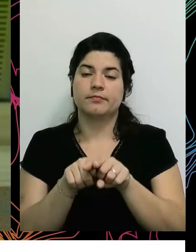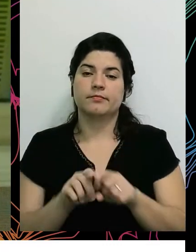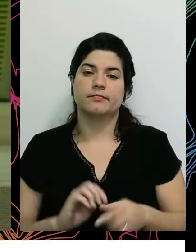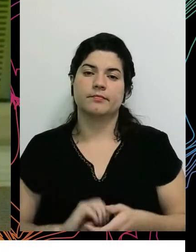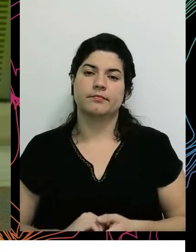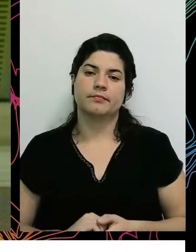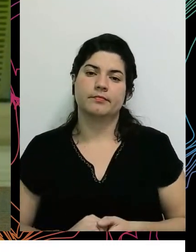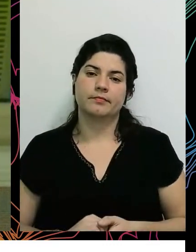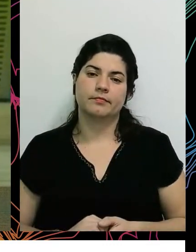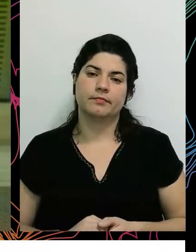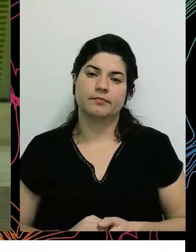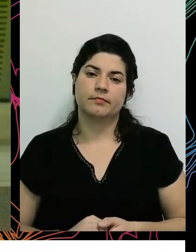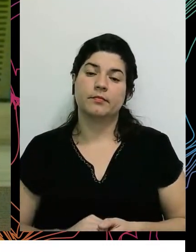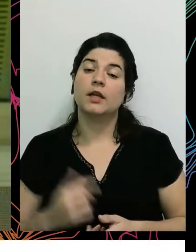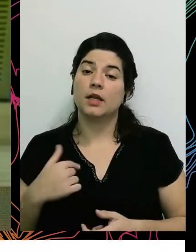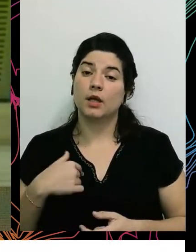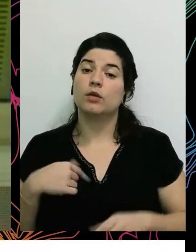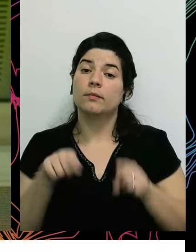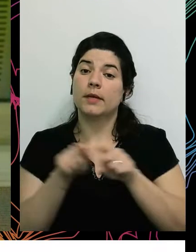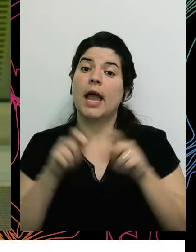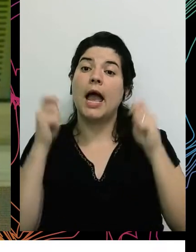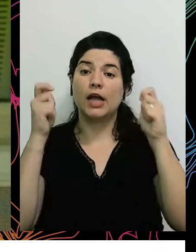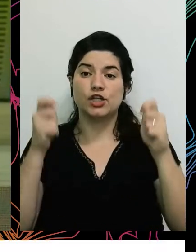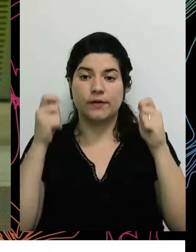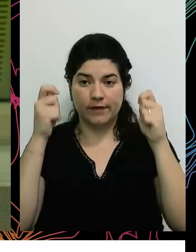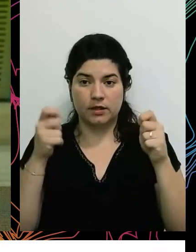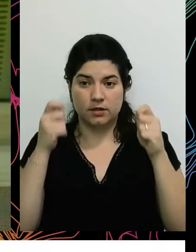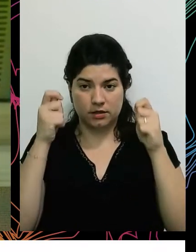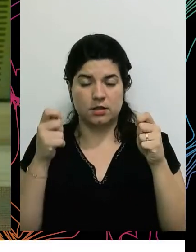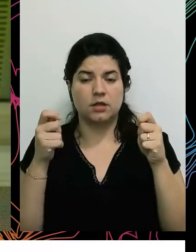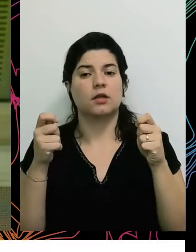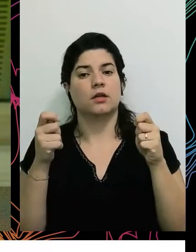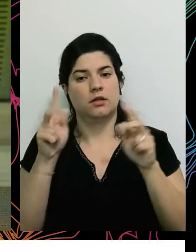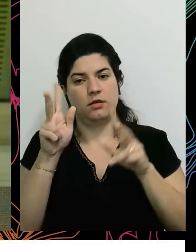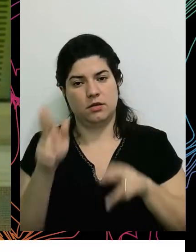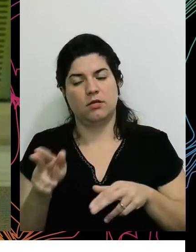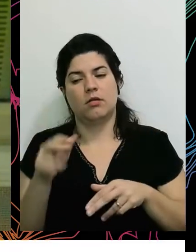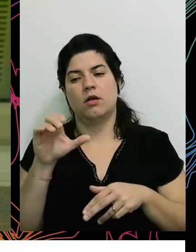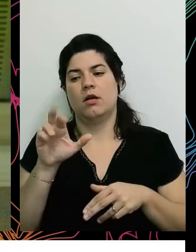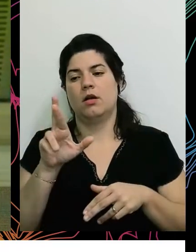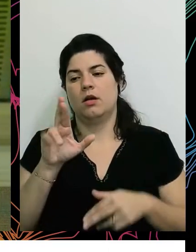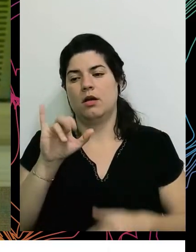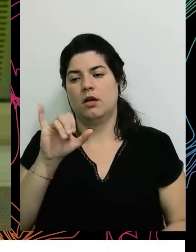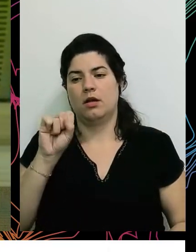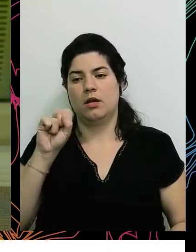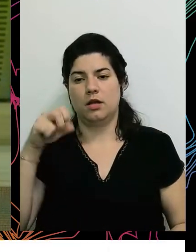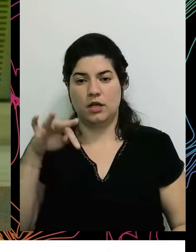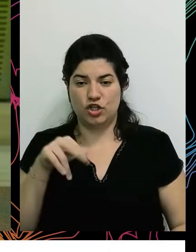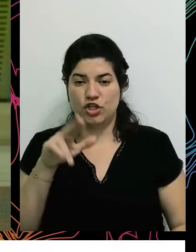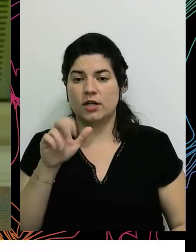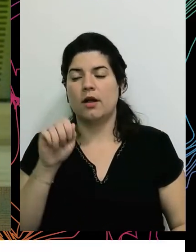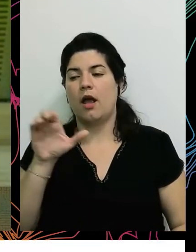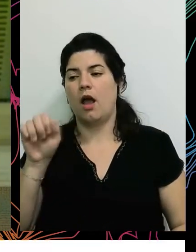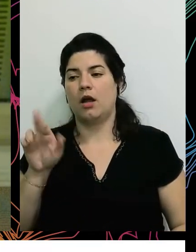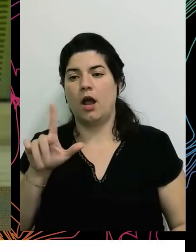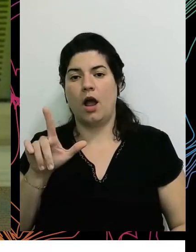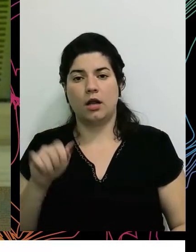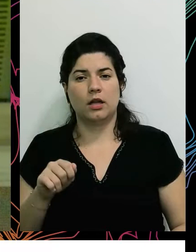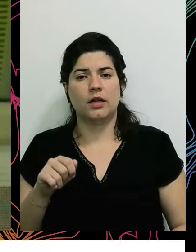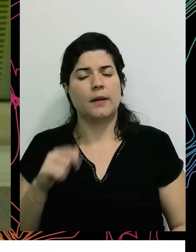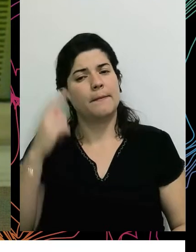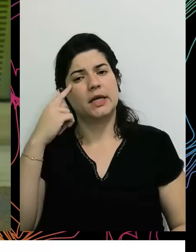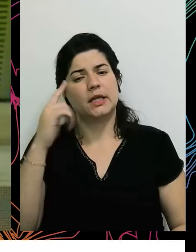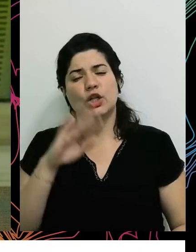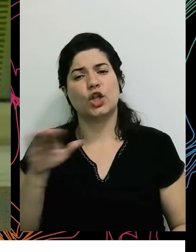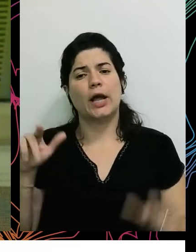eu também sou ativista, como a Cristina e a Carla, então não basta com as iniciativas